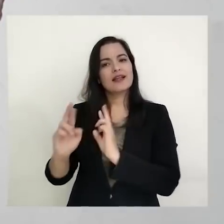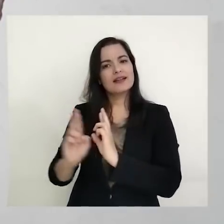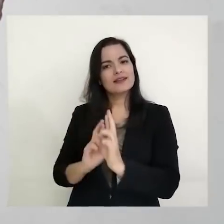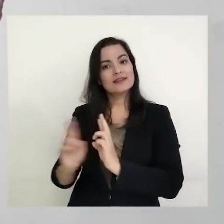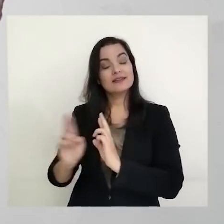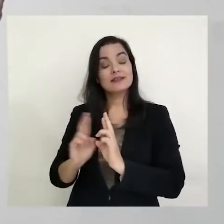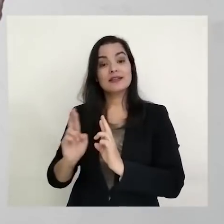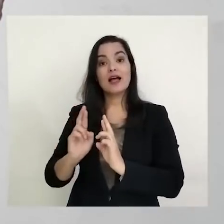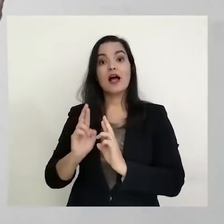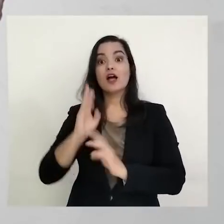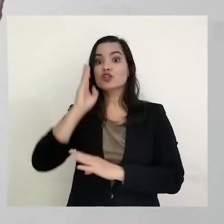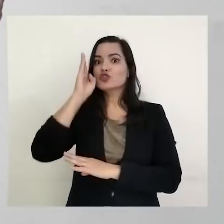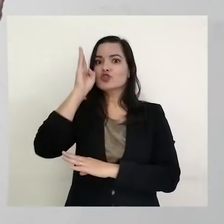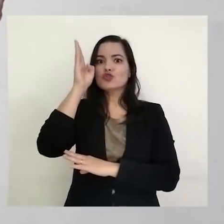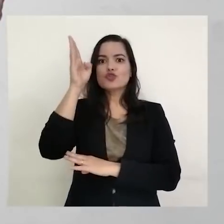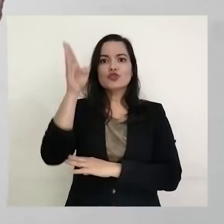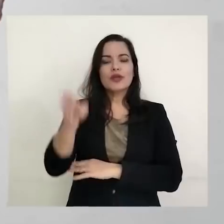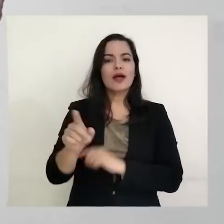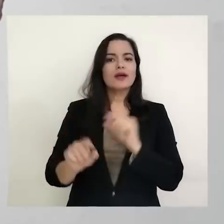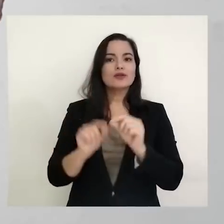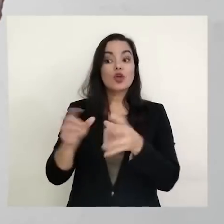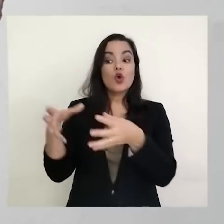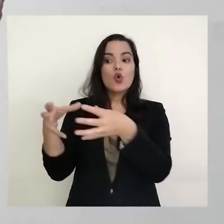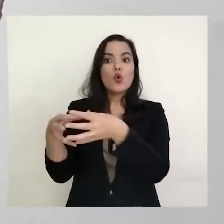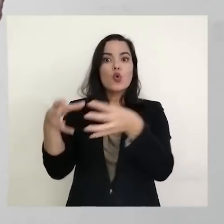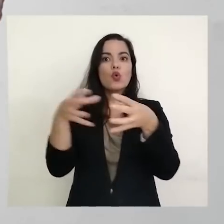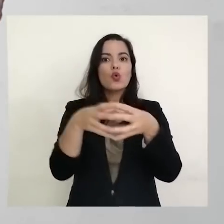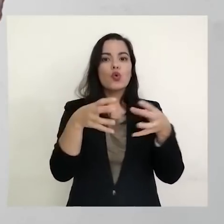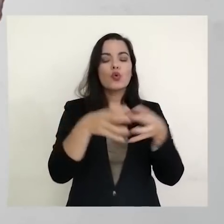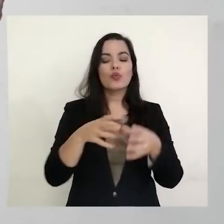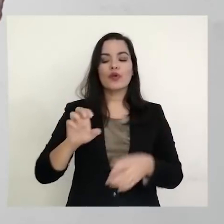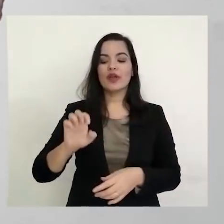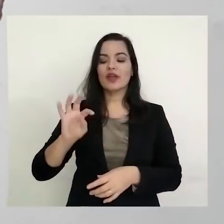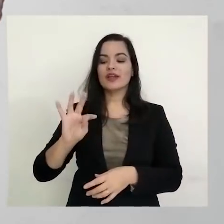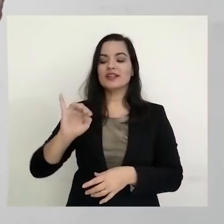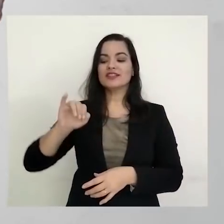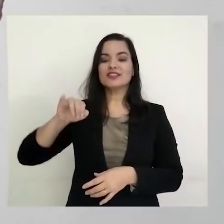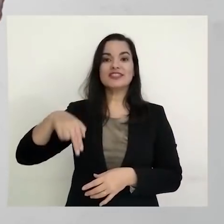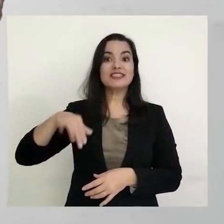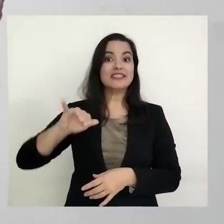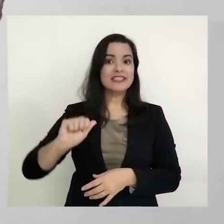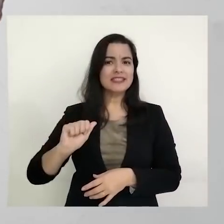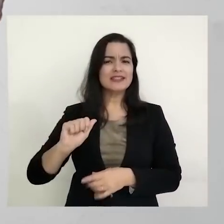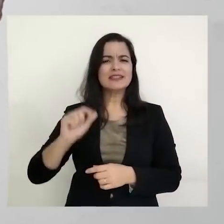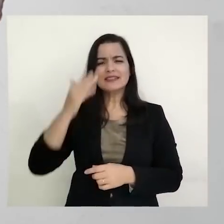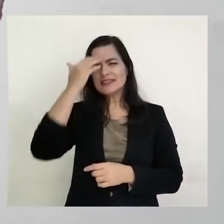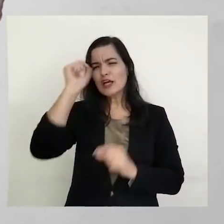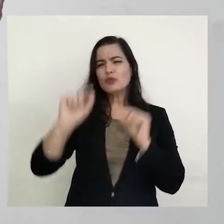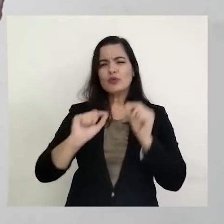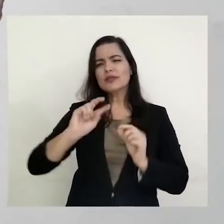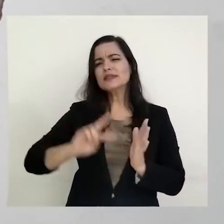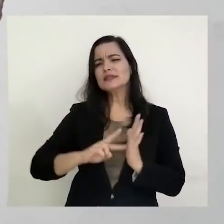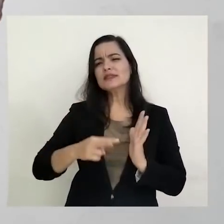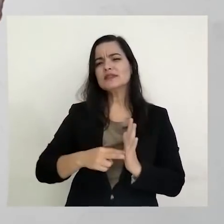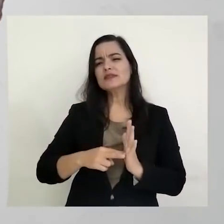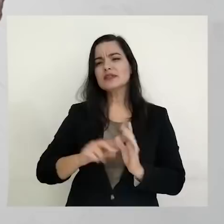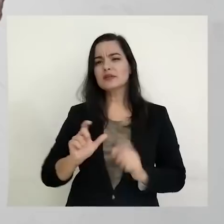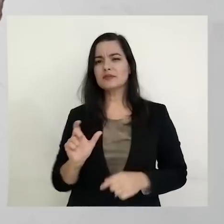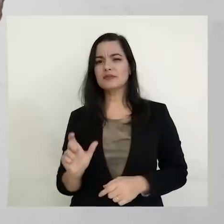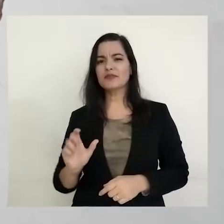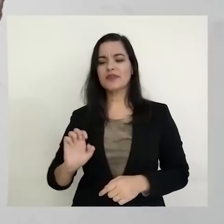diferentes etnias que fizeram parte desse processo de colonização. Você sabe o que significa a